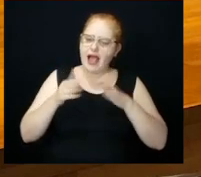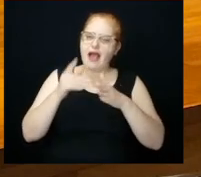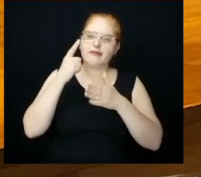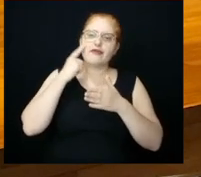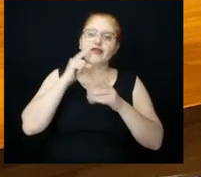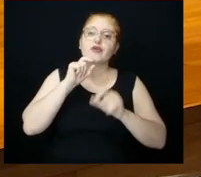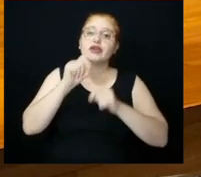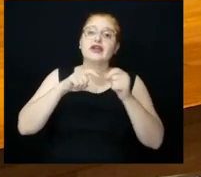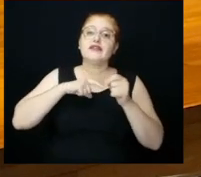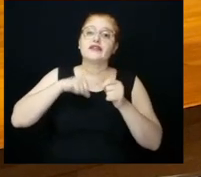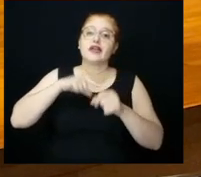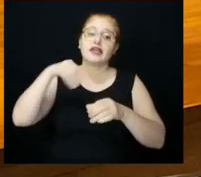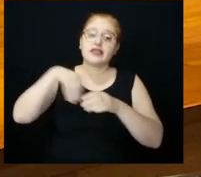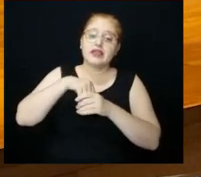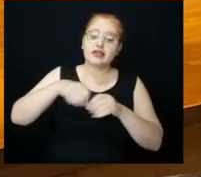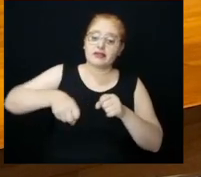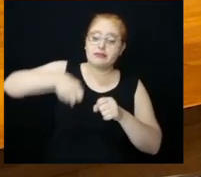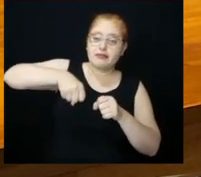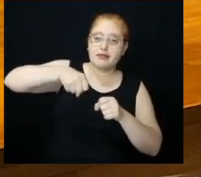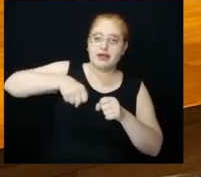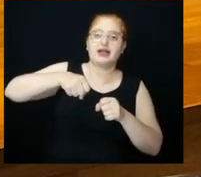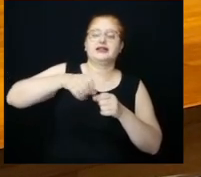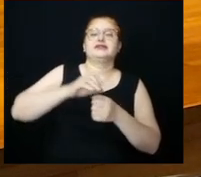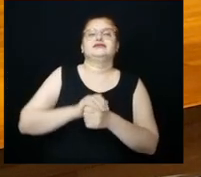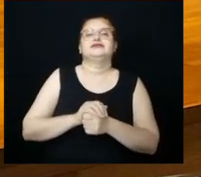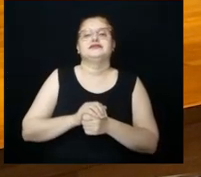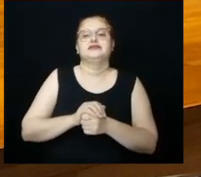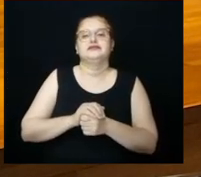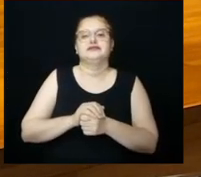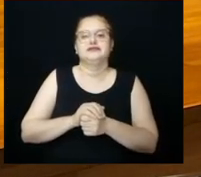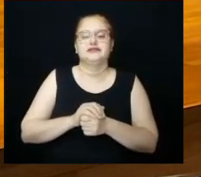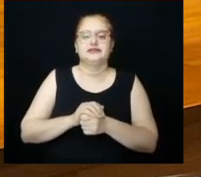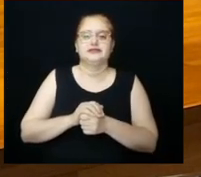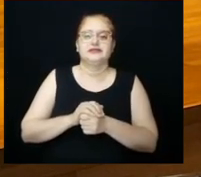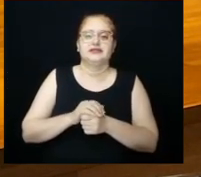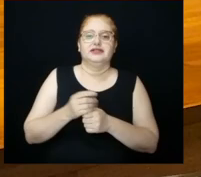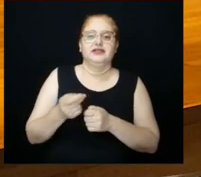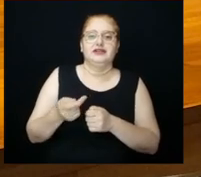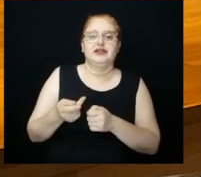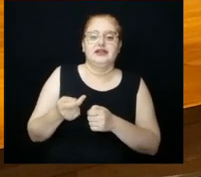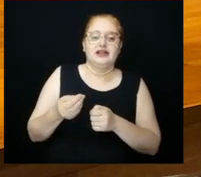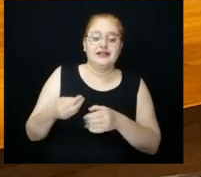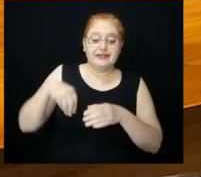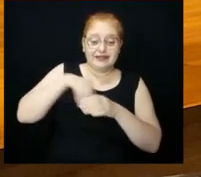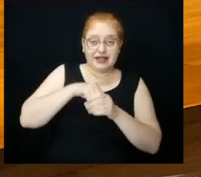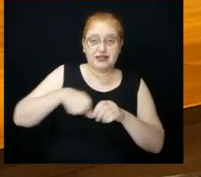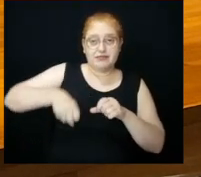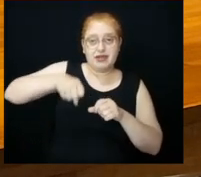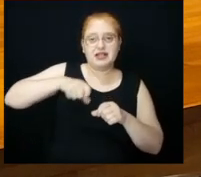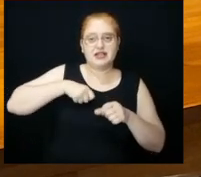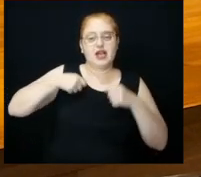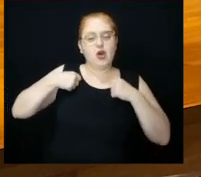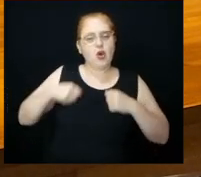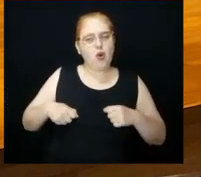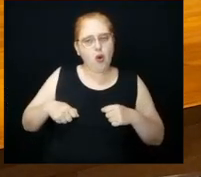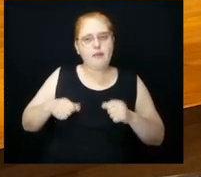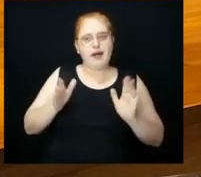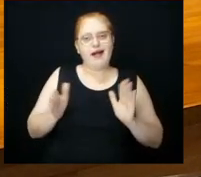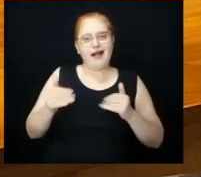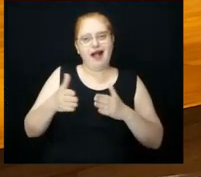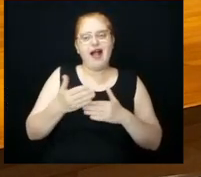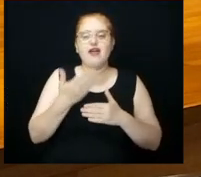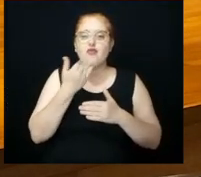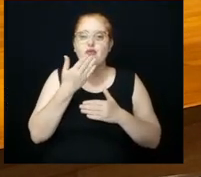o que está dentro. Forçam o fecho apressados. No interior da mala estão roupas, uma caixa com